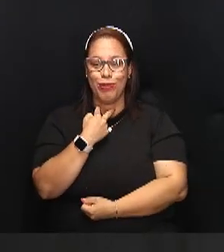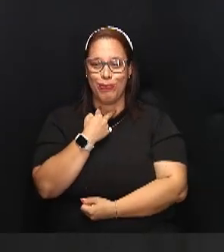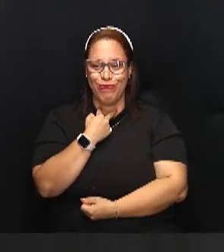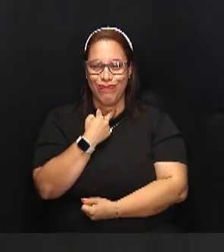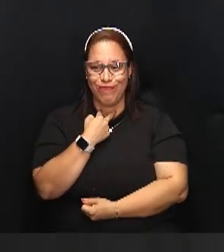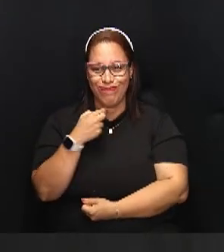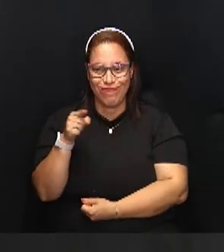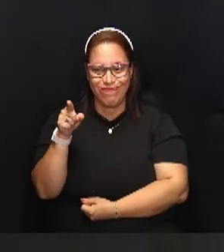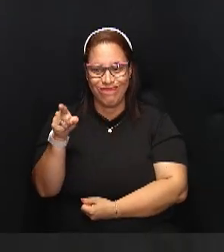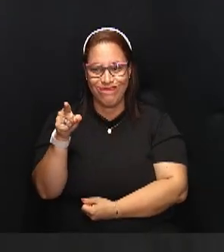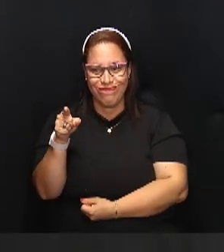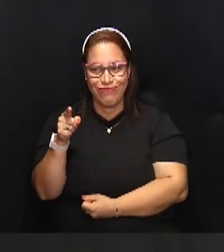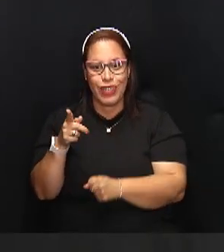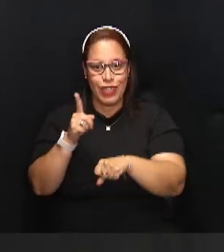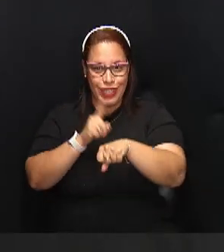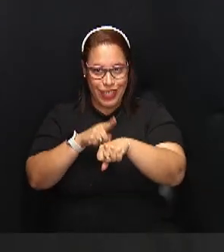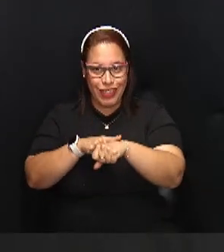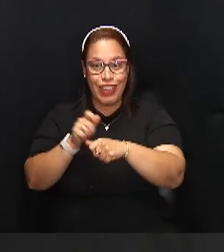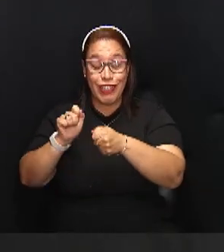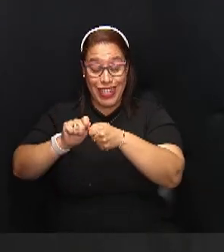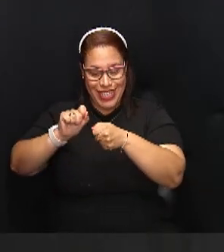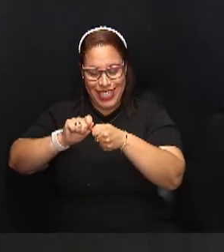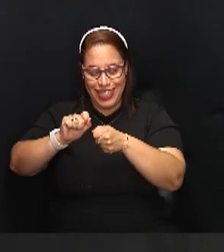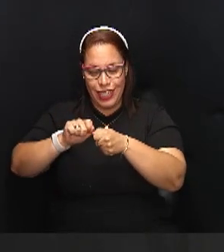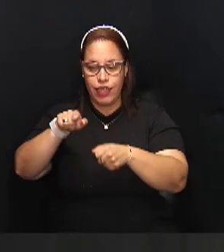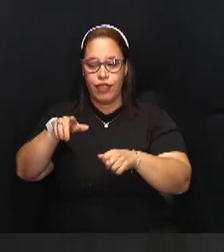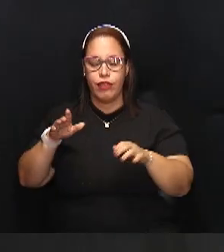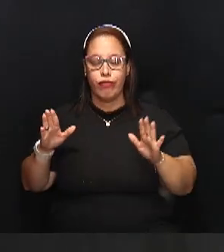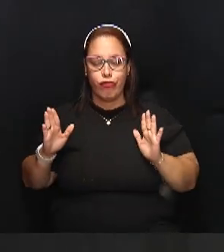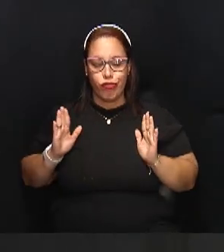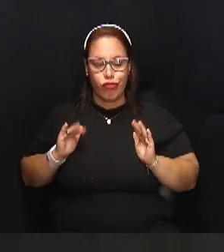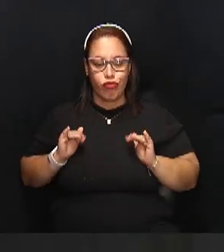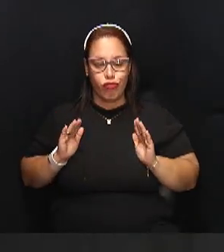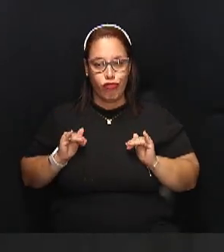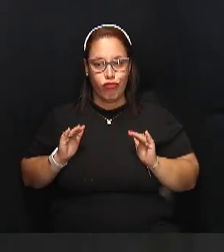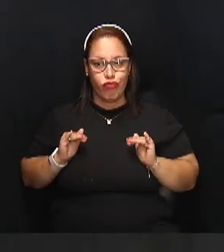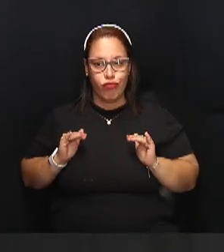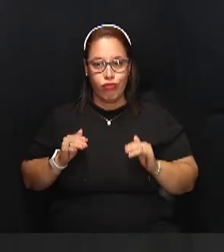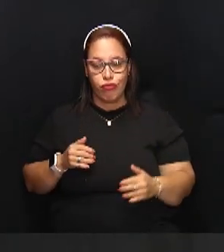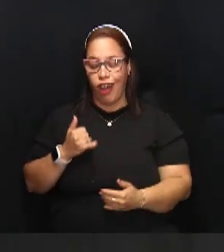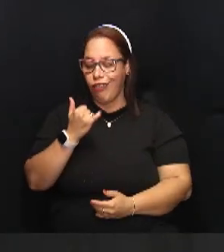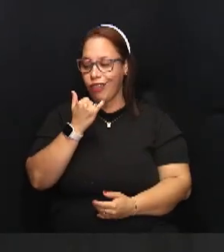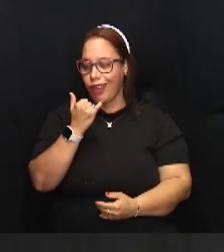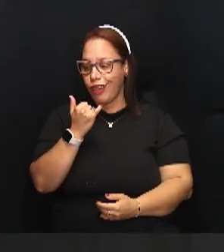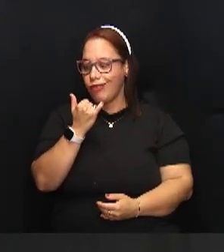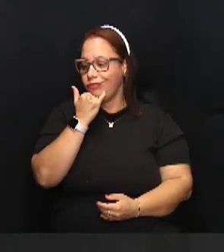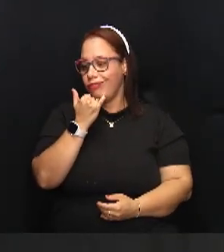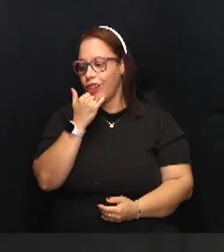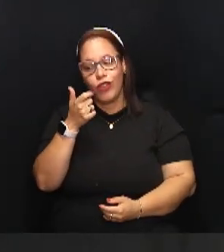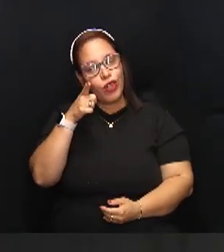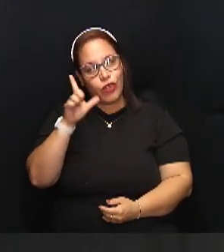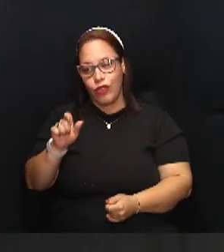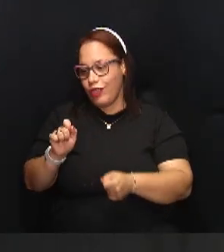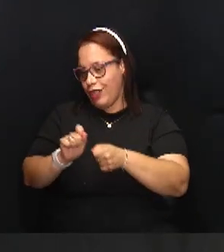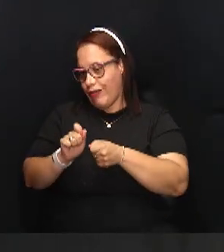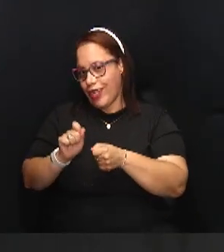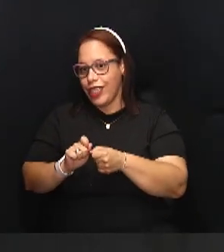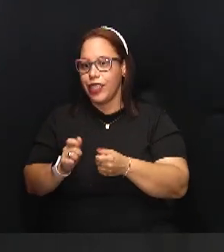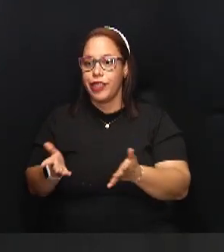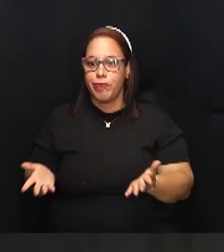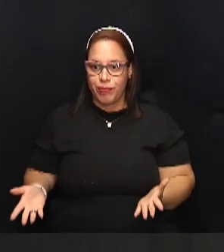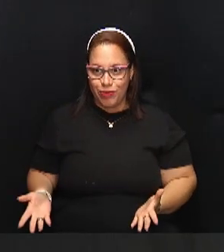está ocupado, ele vai arrumar um tempo e vai fazer. Aquele que está sem fazer nada, ele vai arrumar uma desculpa e não vai conseguir fazer.